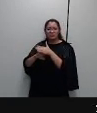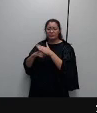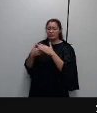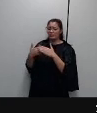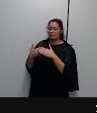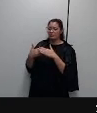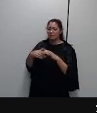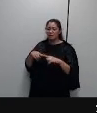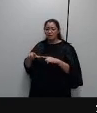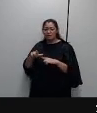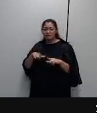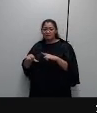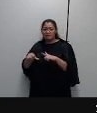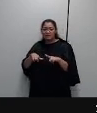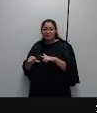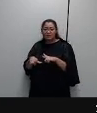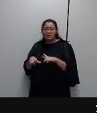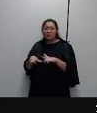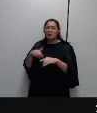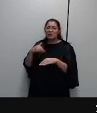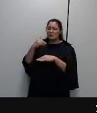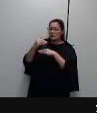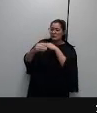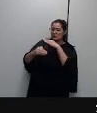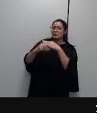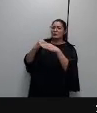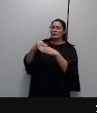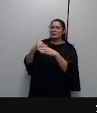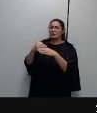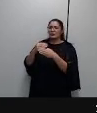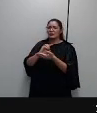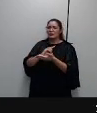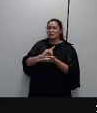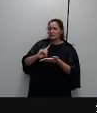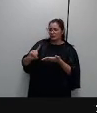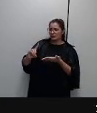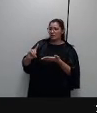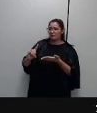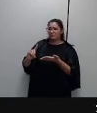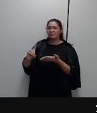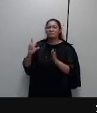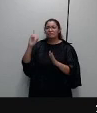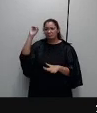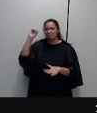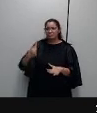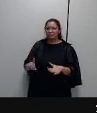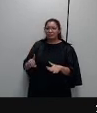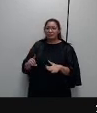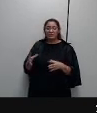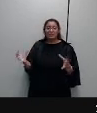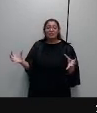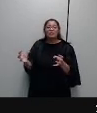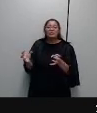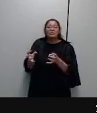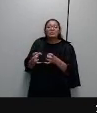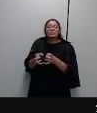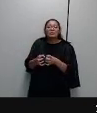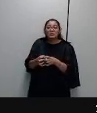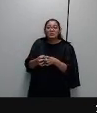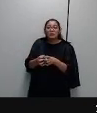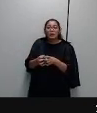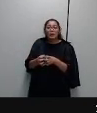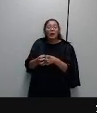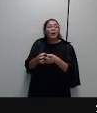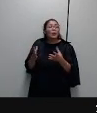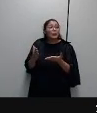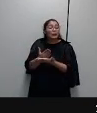aos órgãos competentes legitimando a liderança na medida que são os cálculos ao direito se assim você aplicaria também as de